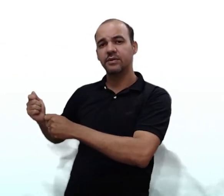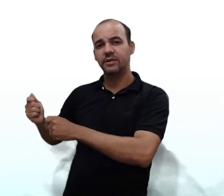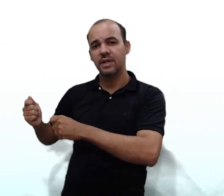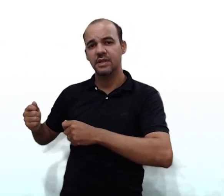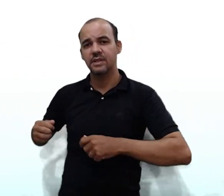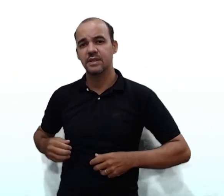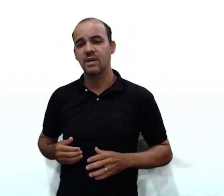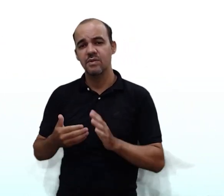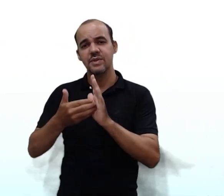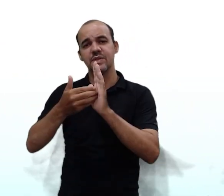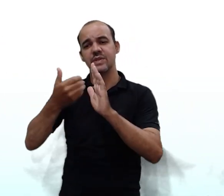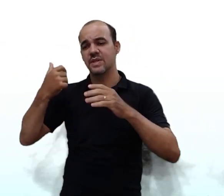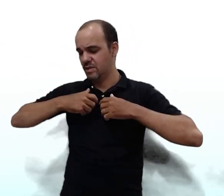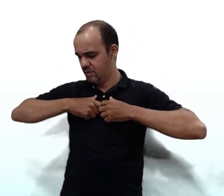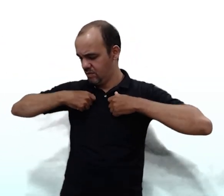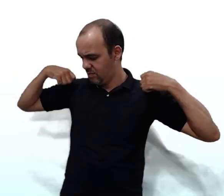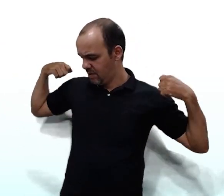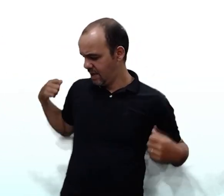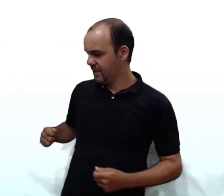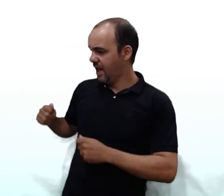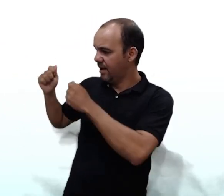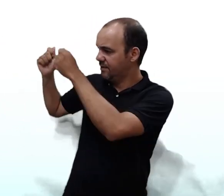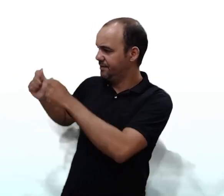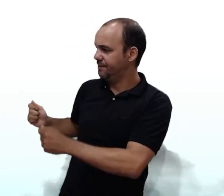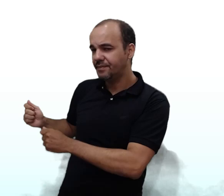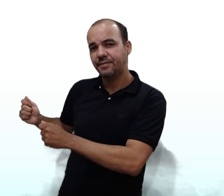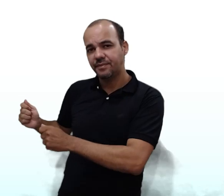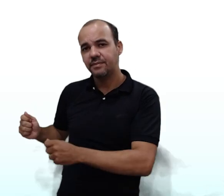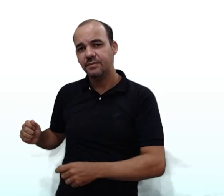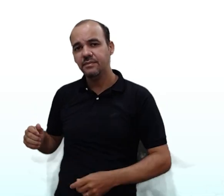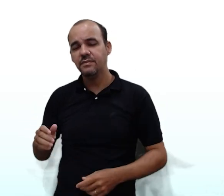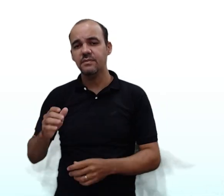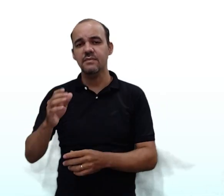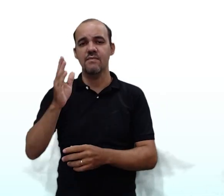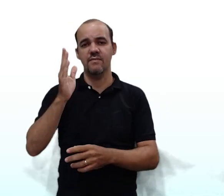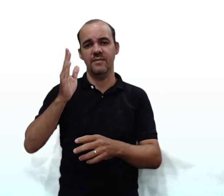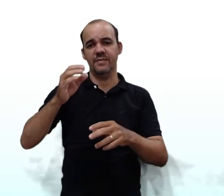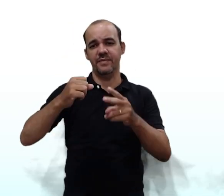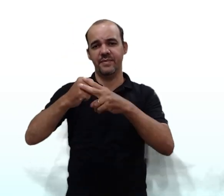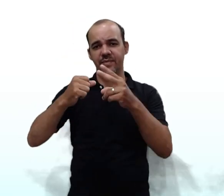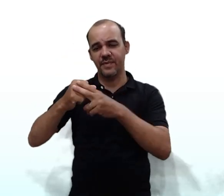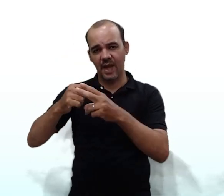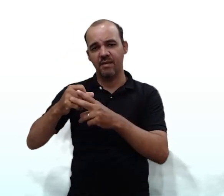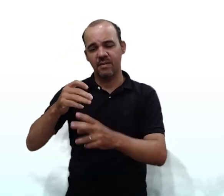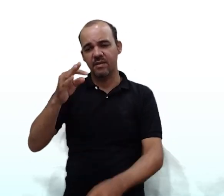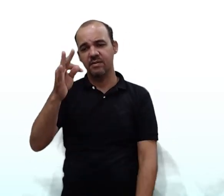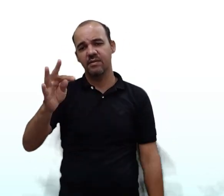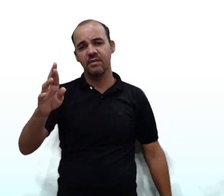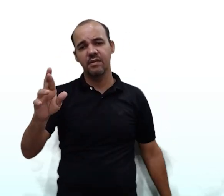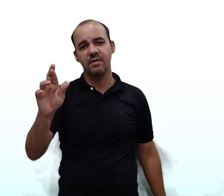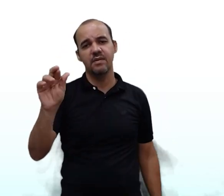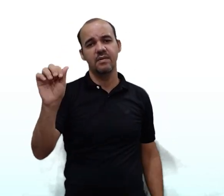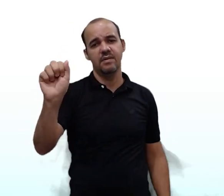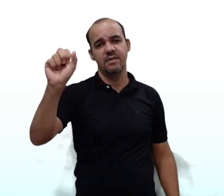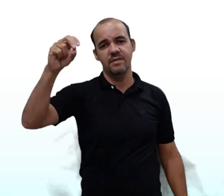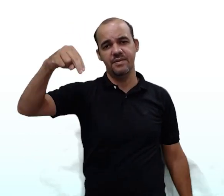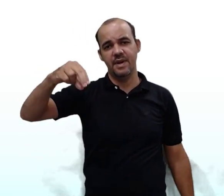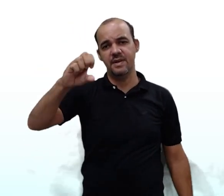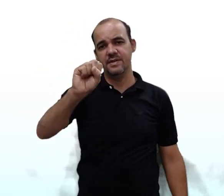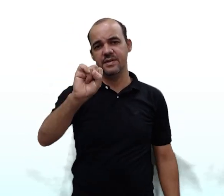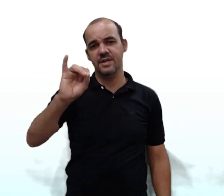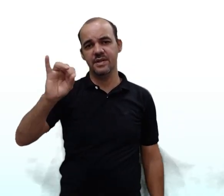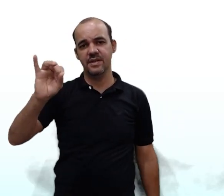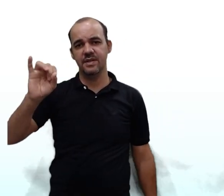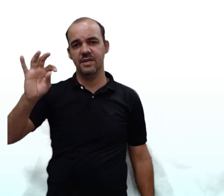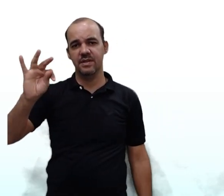seu casaco. Nesse caso, como ele é transitivo, eu posso fazer a separação colocando o objeto no